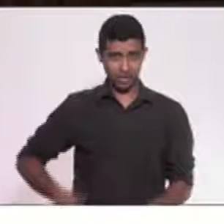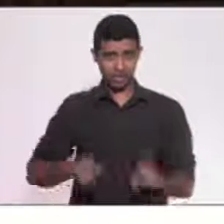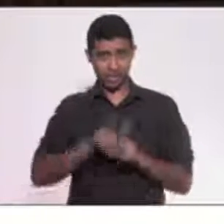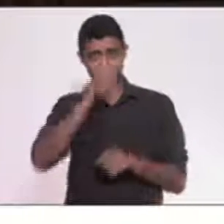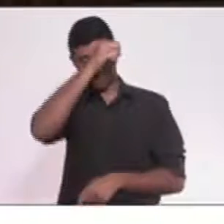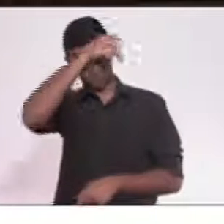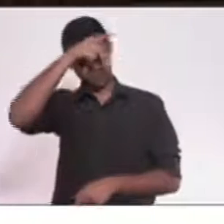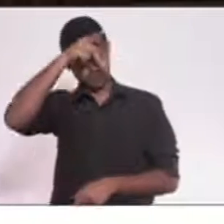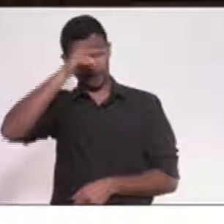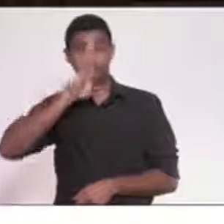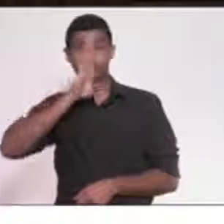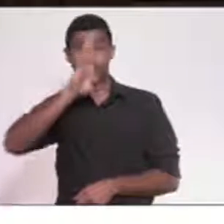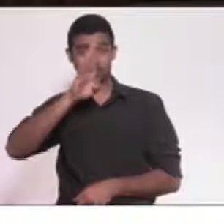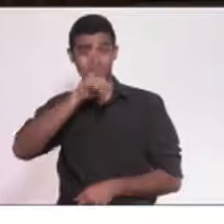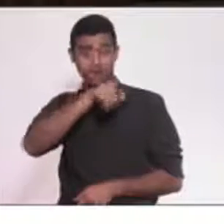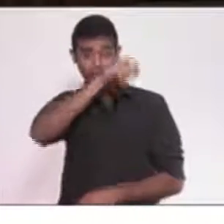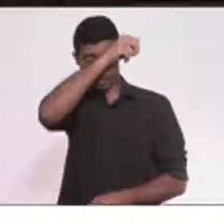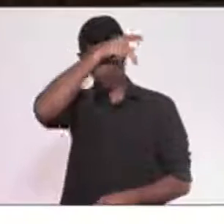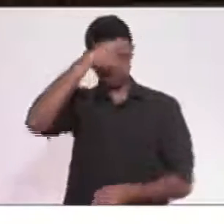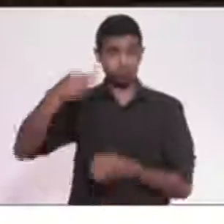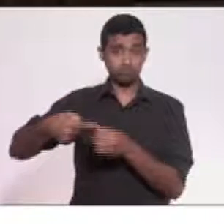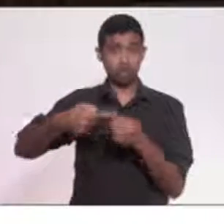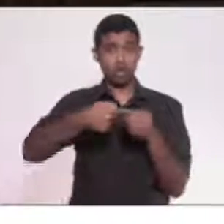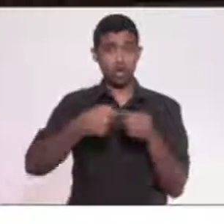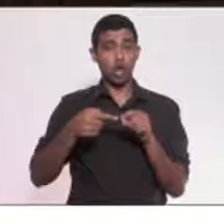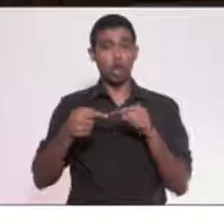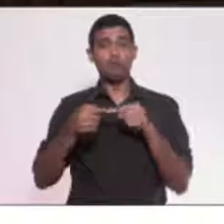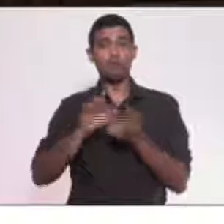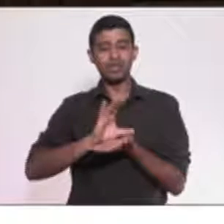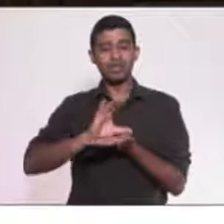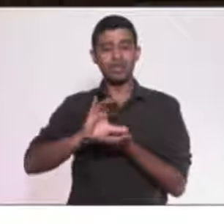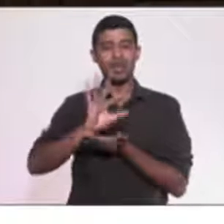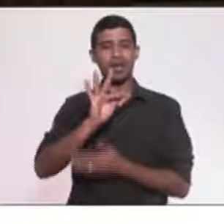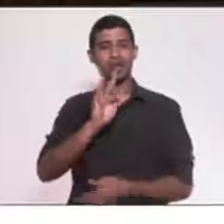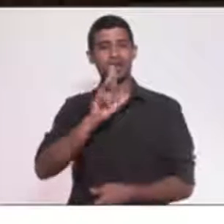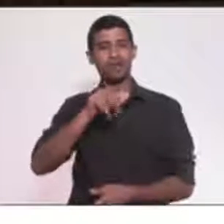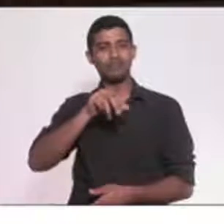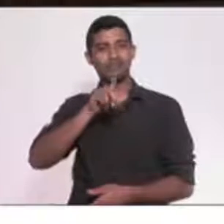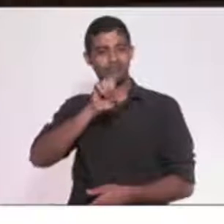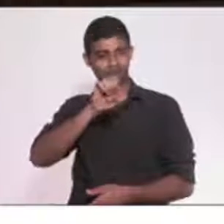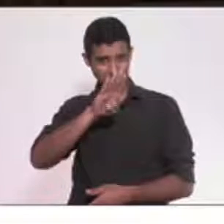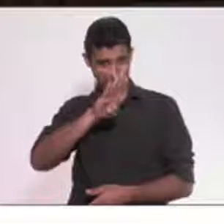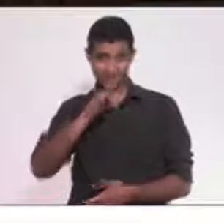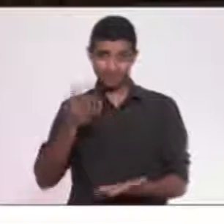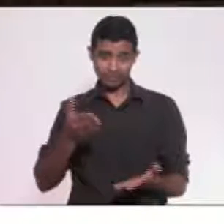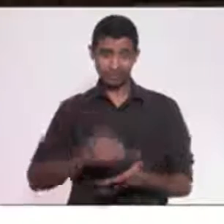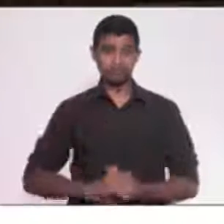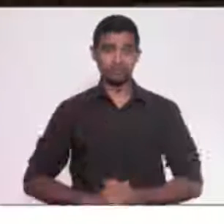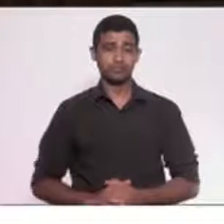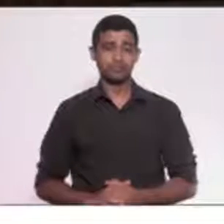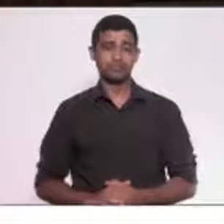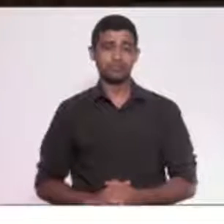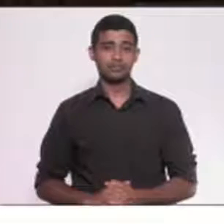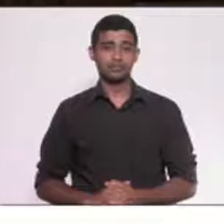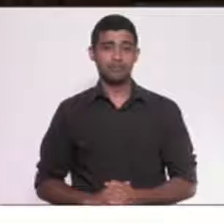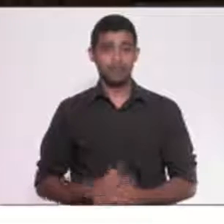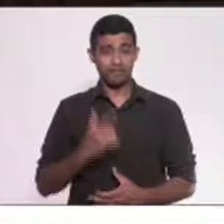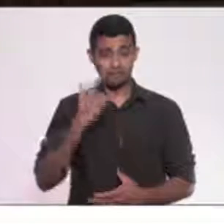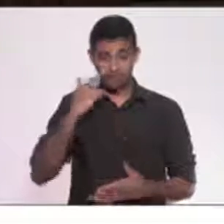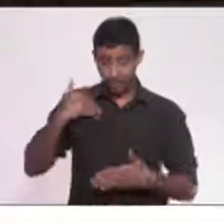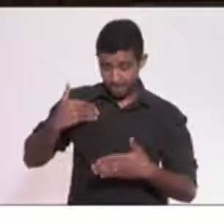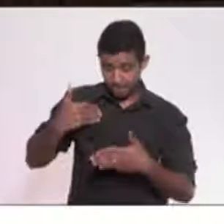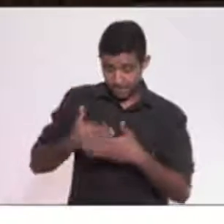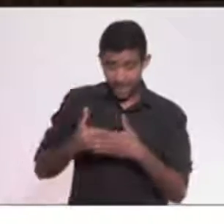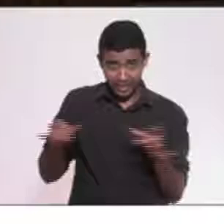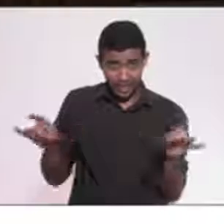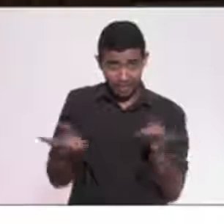e sobretudo dos entes municipais, é o Fundeb. O Fundeb terá sua vigência expirada no final